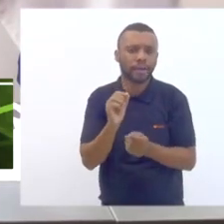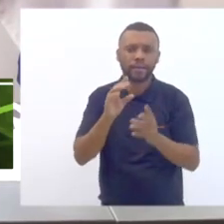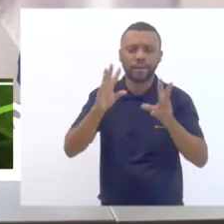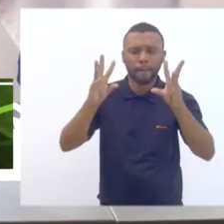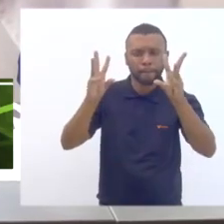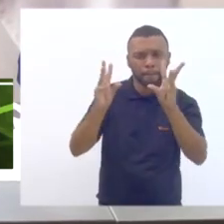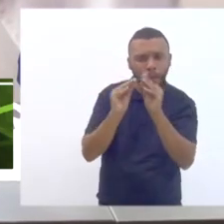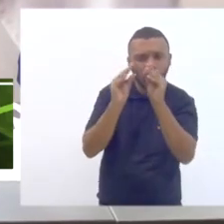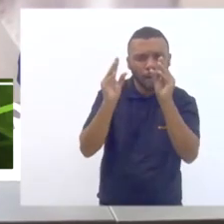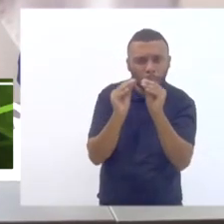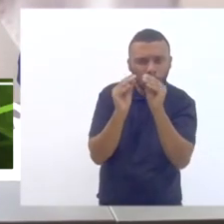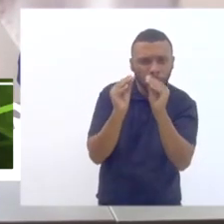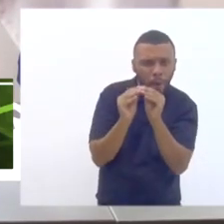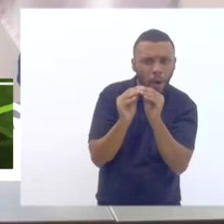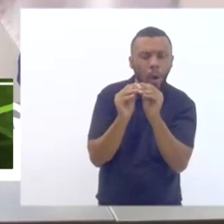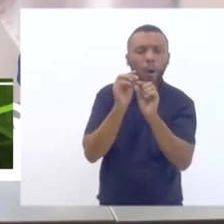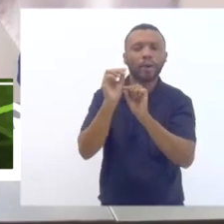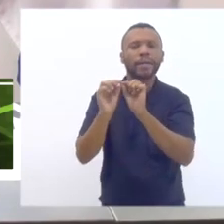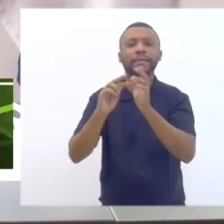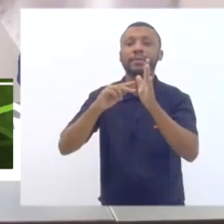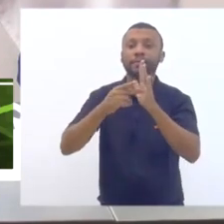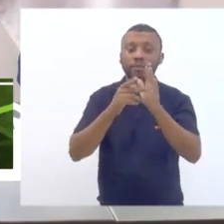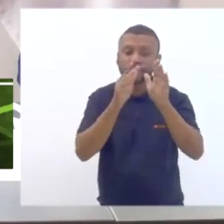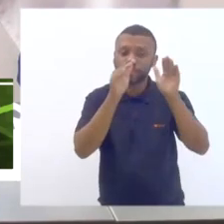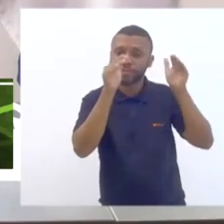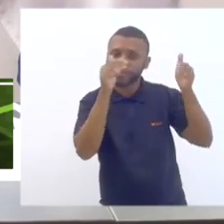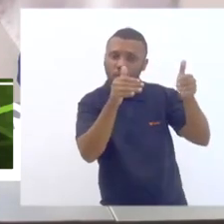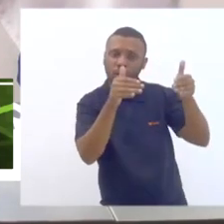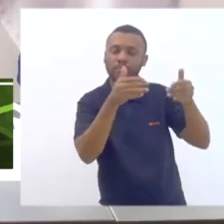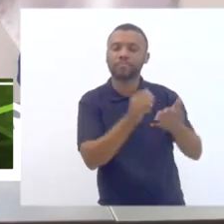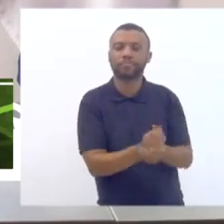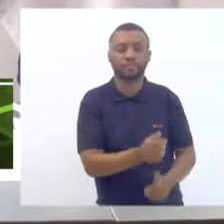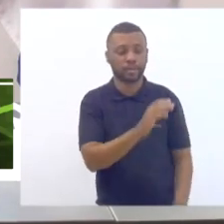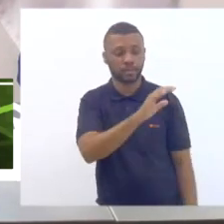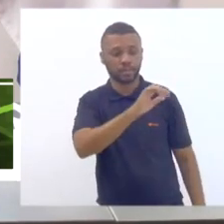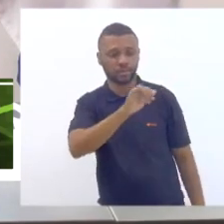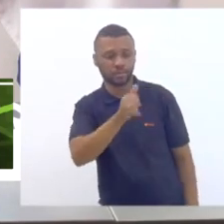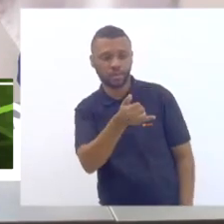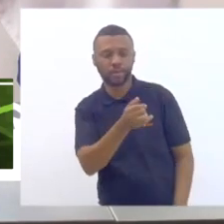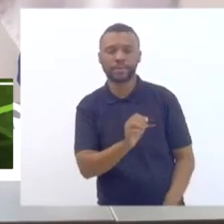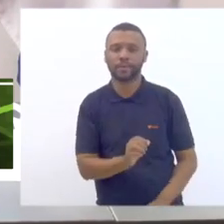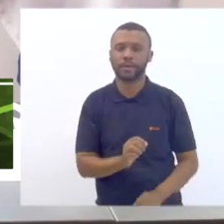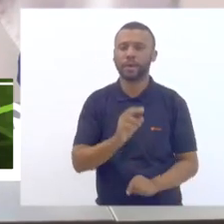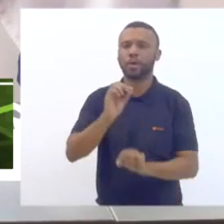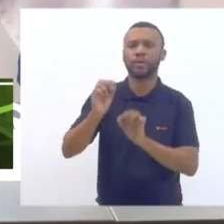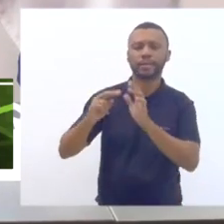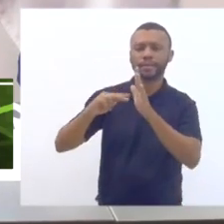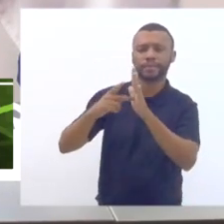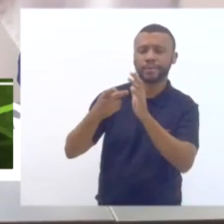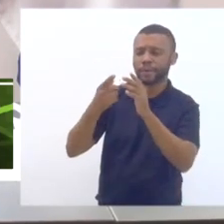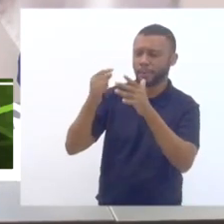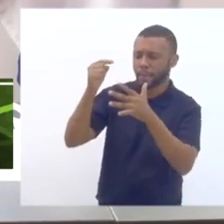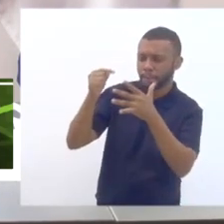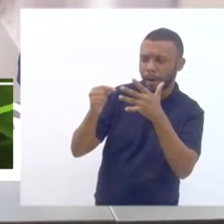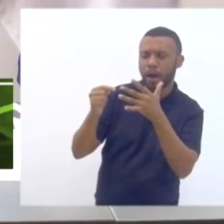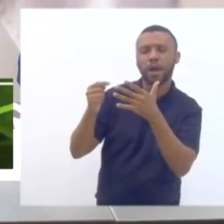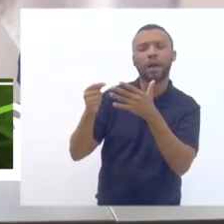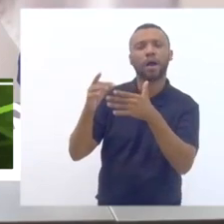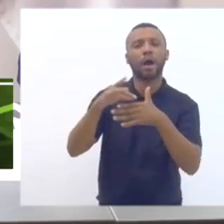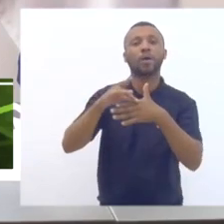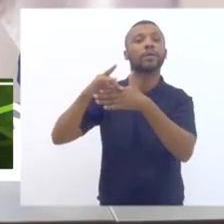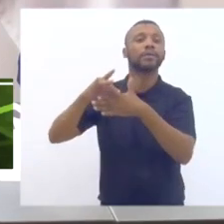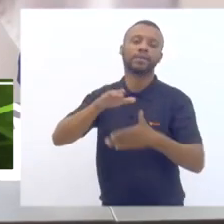que é a CCJ e o que é a função que então exercia também de líder do